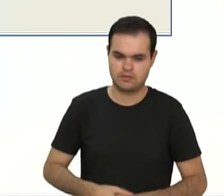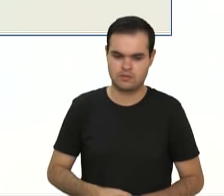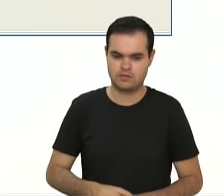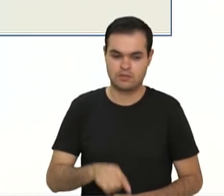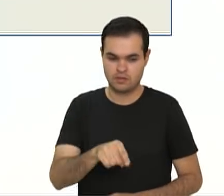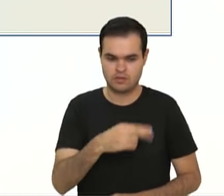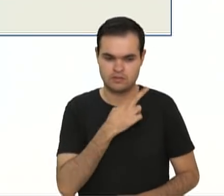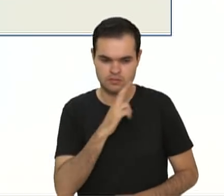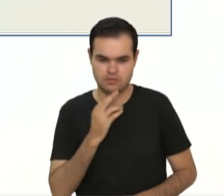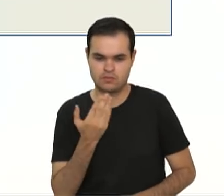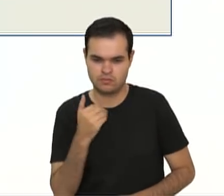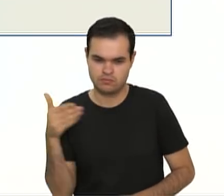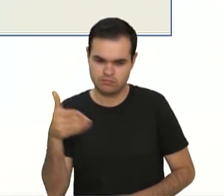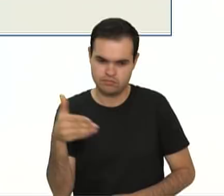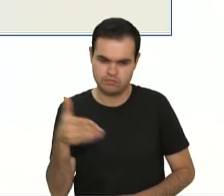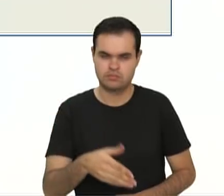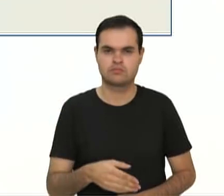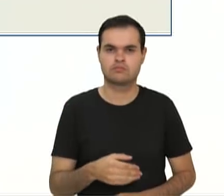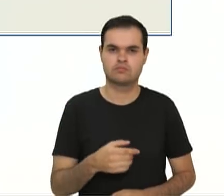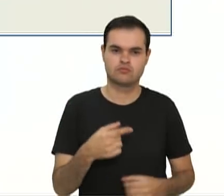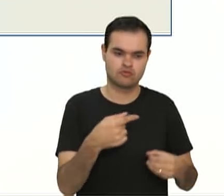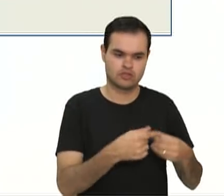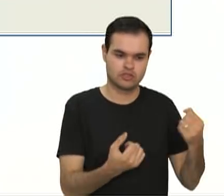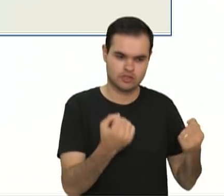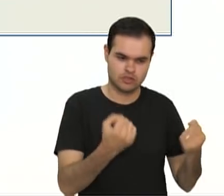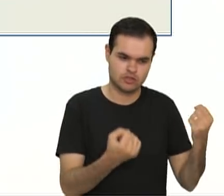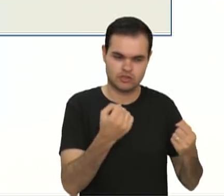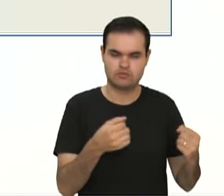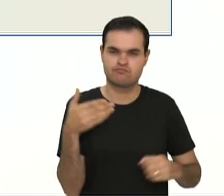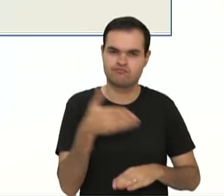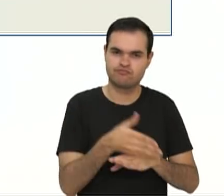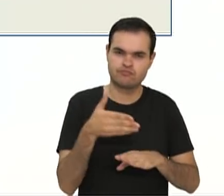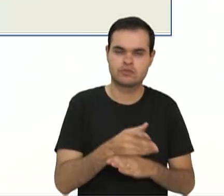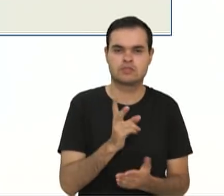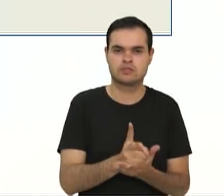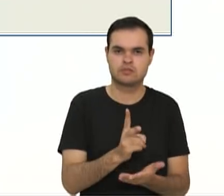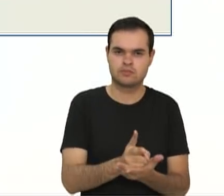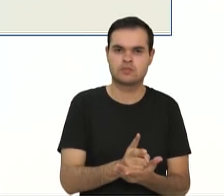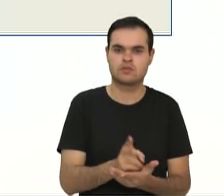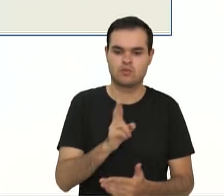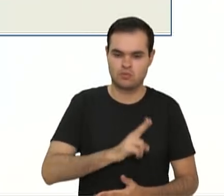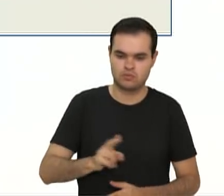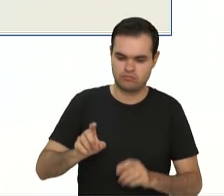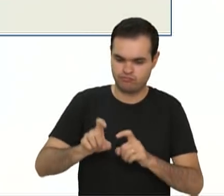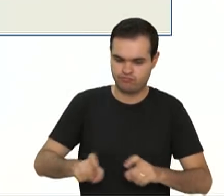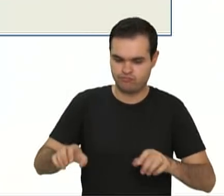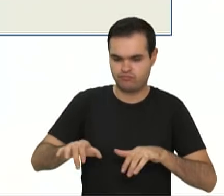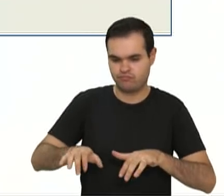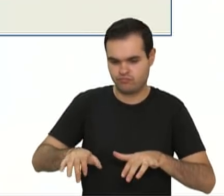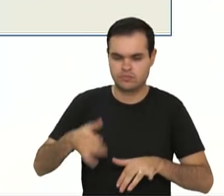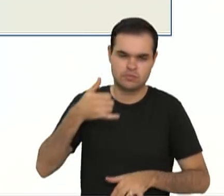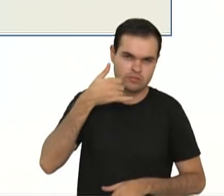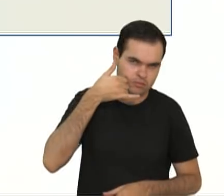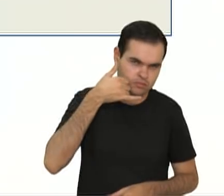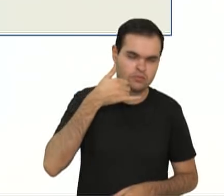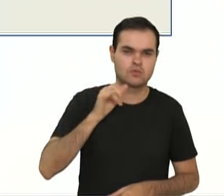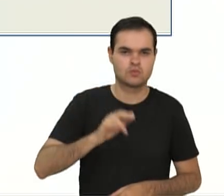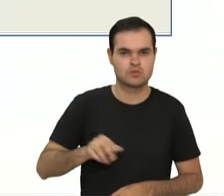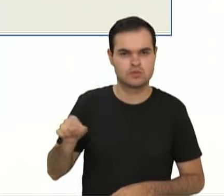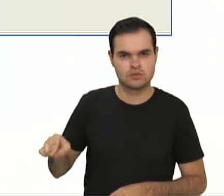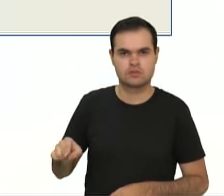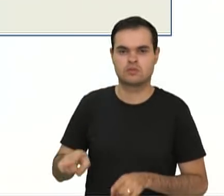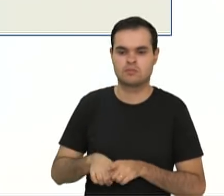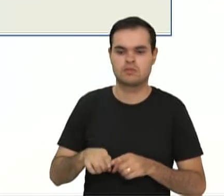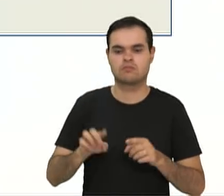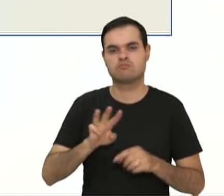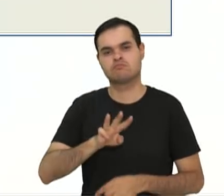naquele restaurante, abastece o carro com aquela frequência, usa aquele computador e aquele telefone, acessa